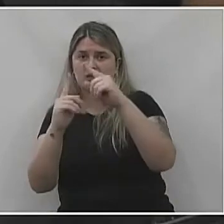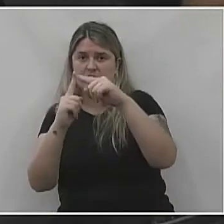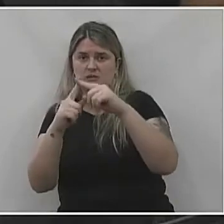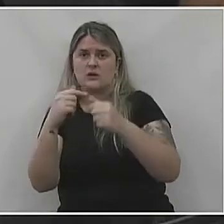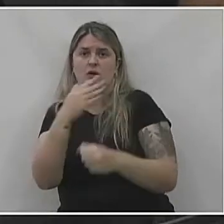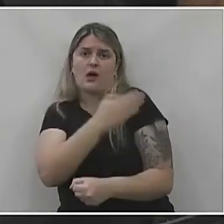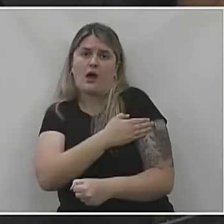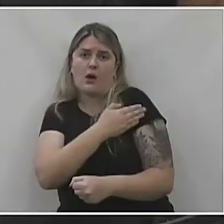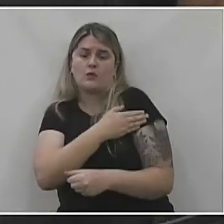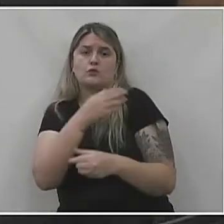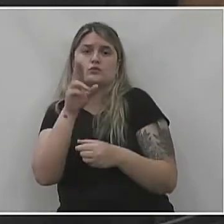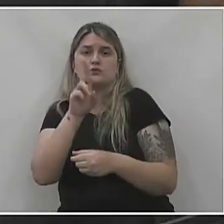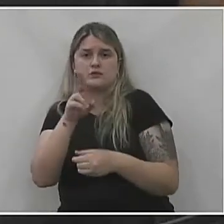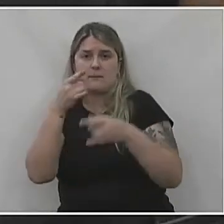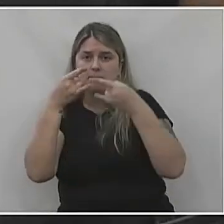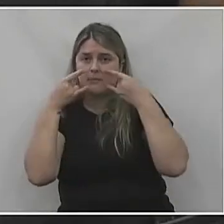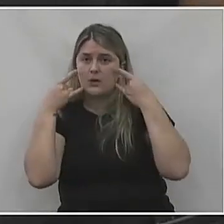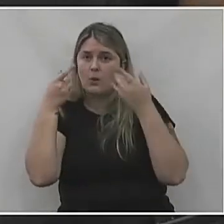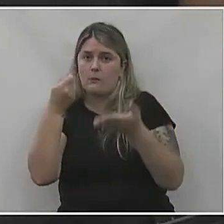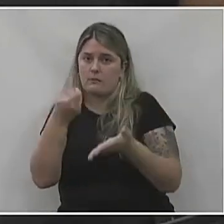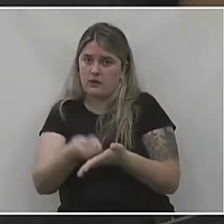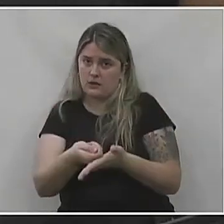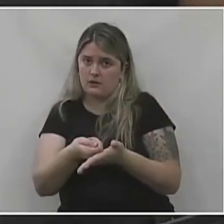álcool em gel Máscara